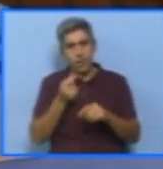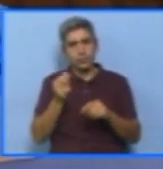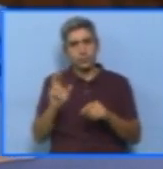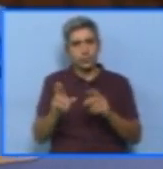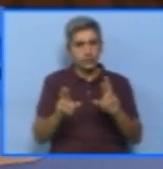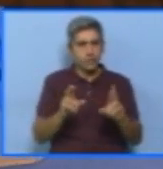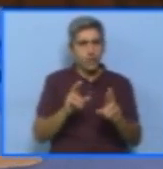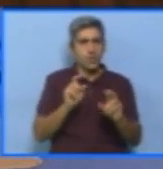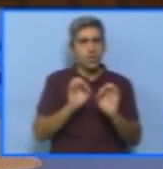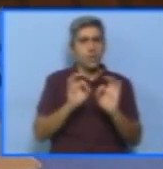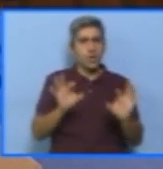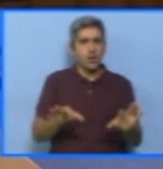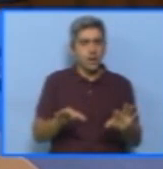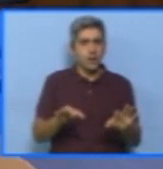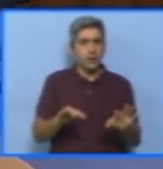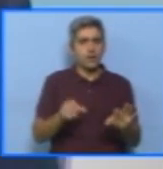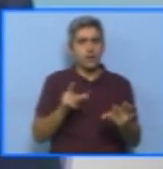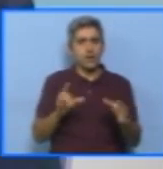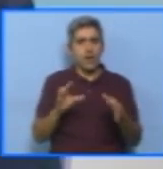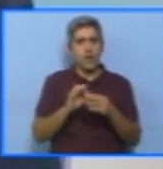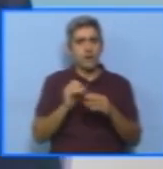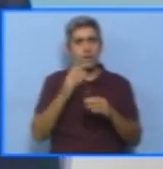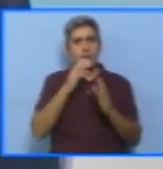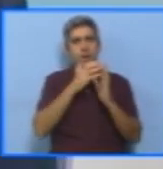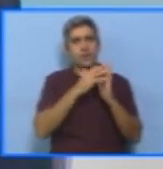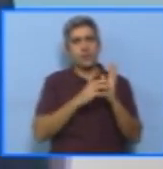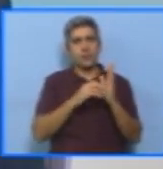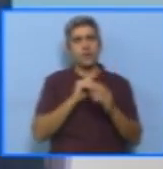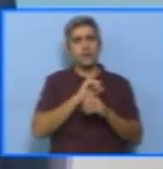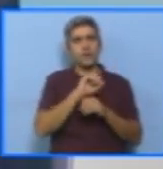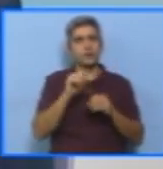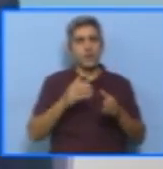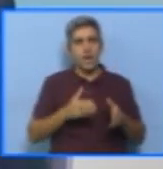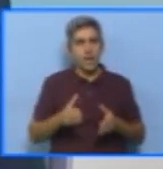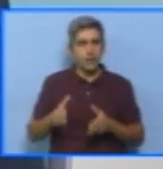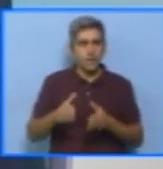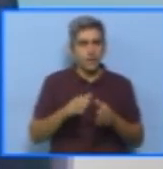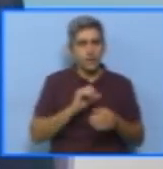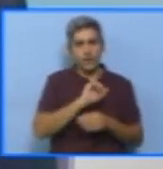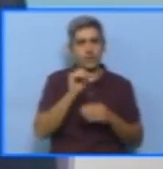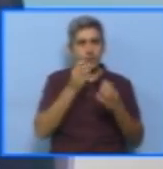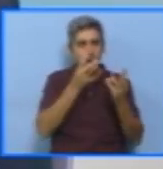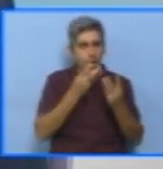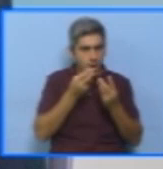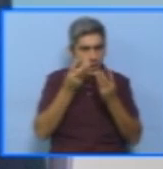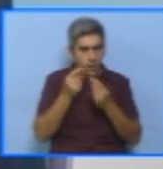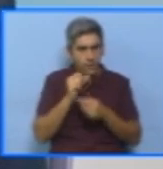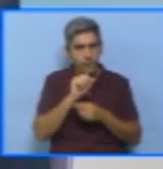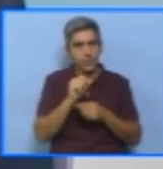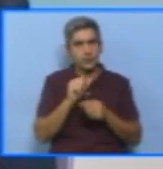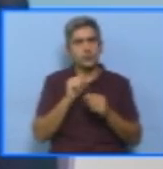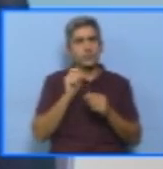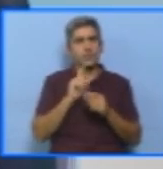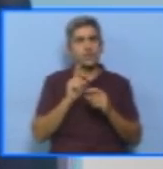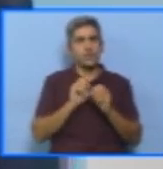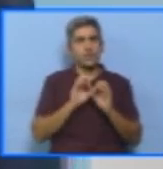forma diferente. Liga-se à primeira leitura que os vossos caminhos, os vossos cálculos, as vossas contas